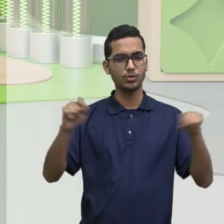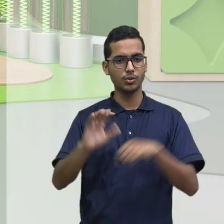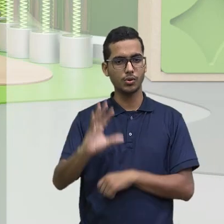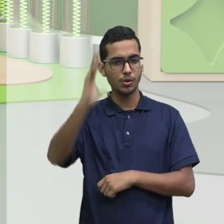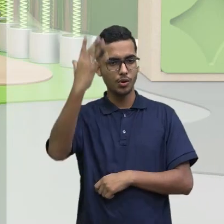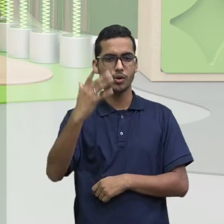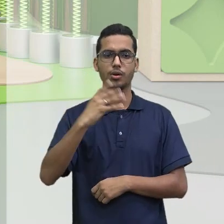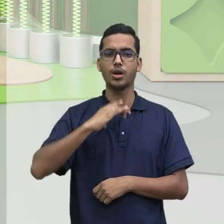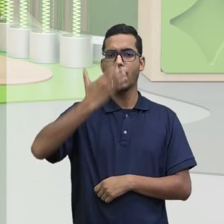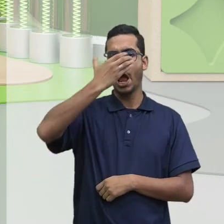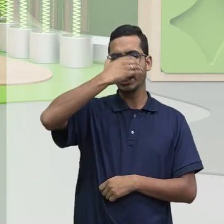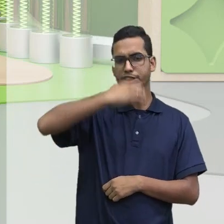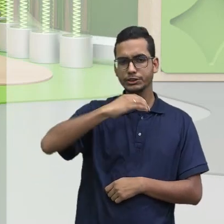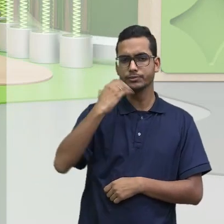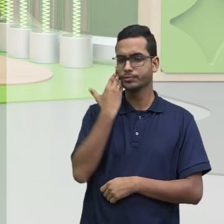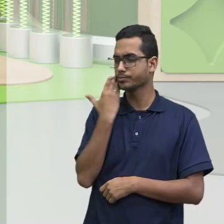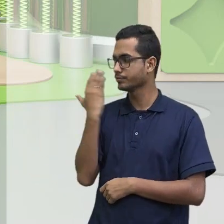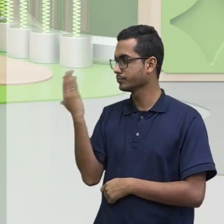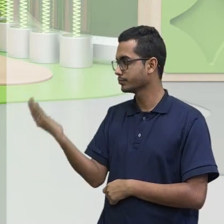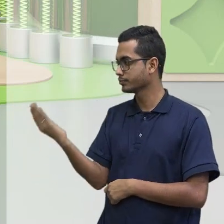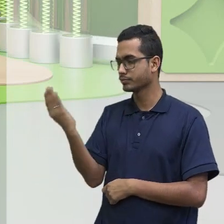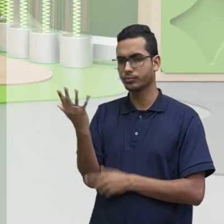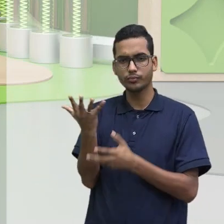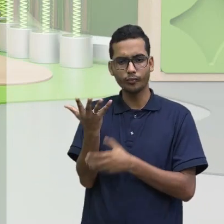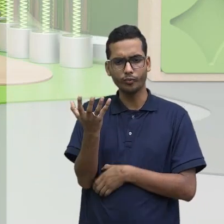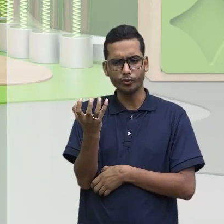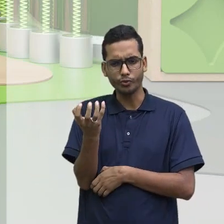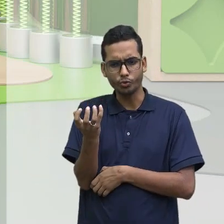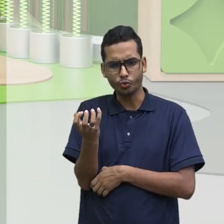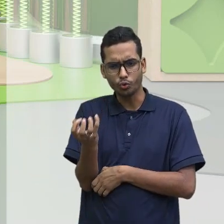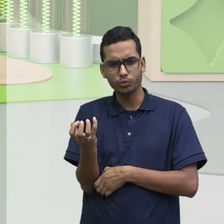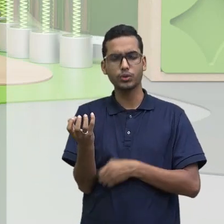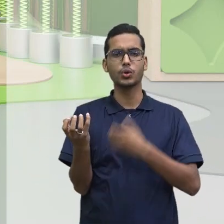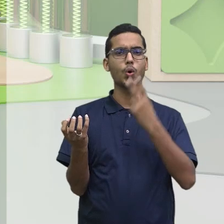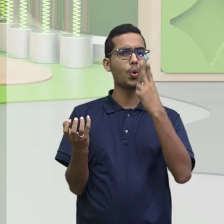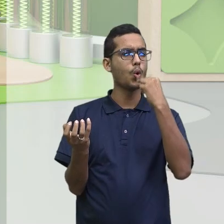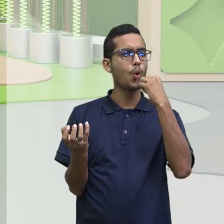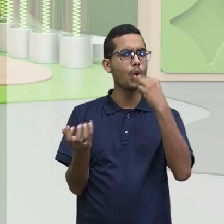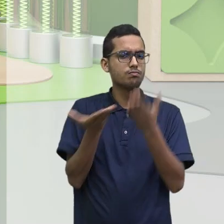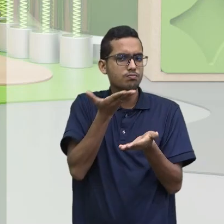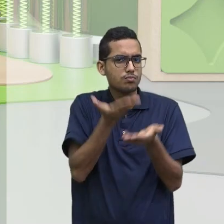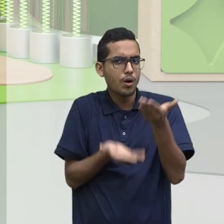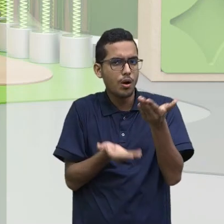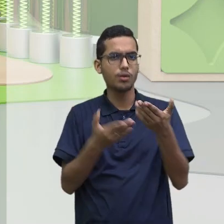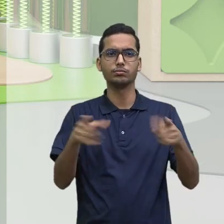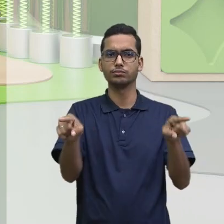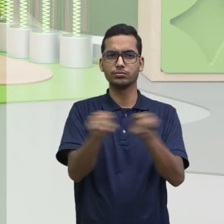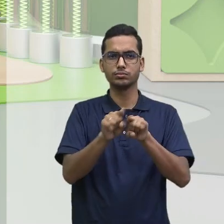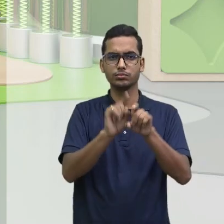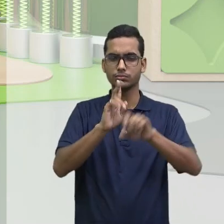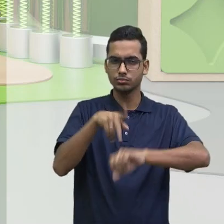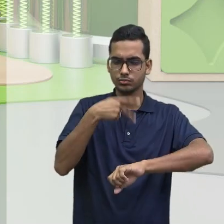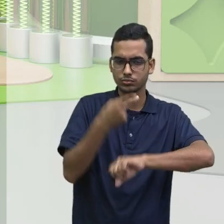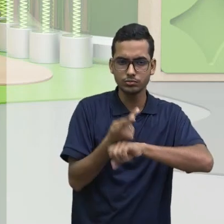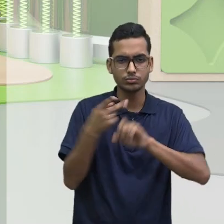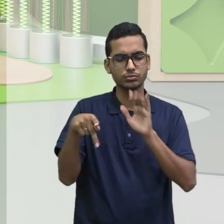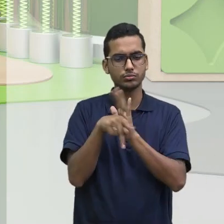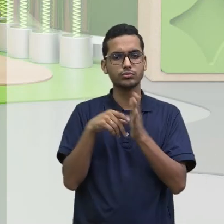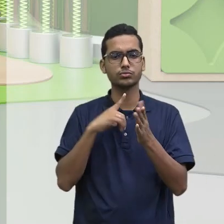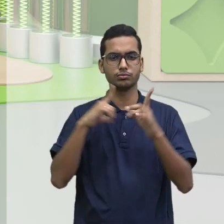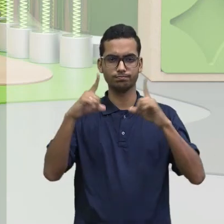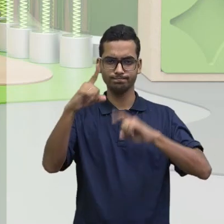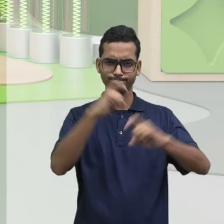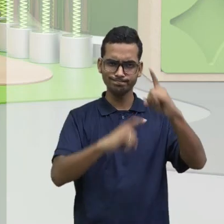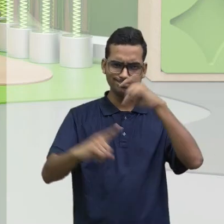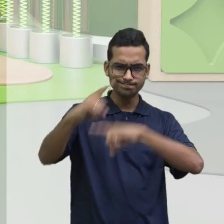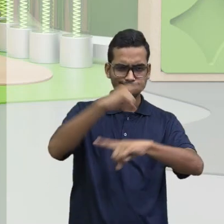vai começar a degradar, ela vai começar a perder seus nutrientes, e aí é o momento que entra, então, alguns micro-organismos,